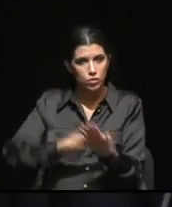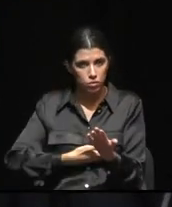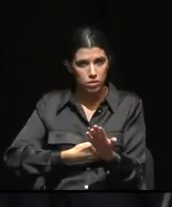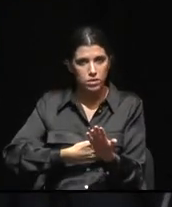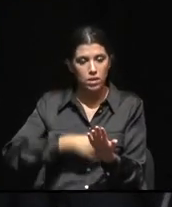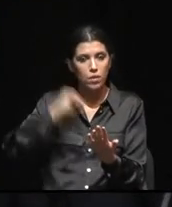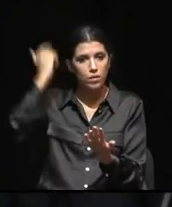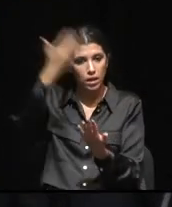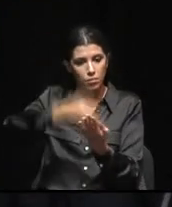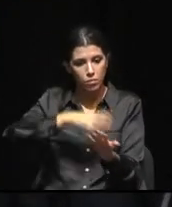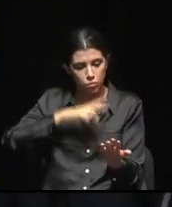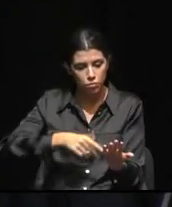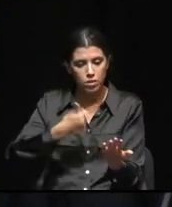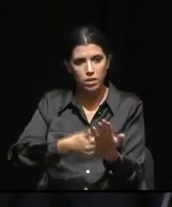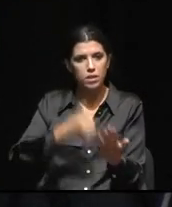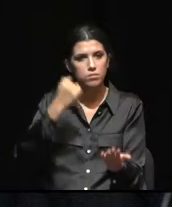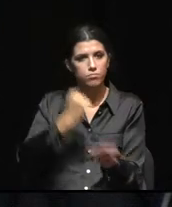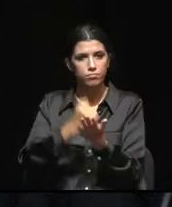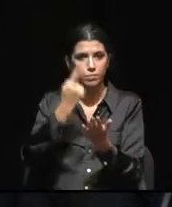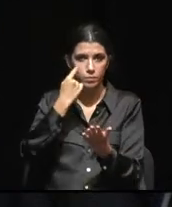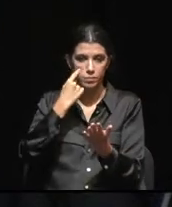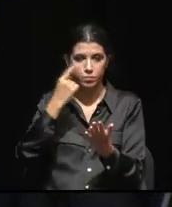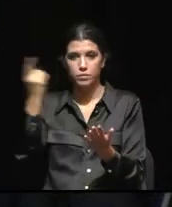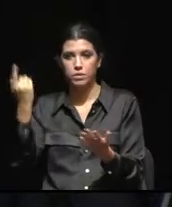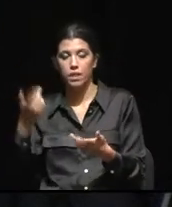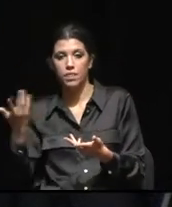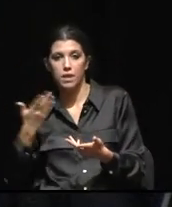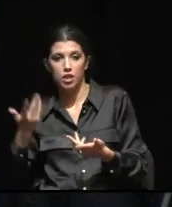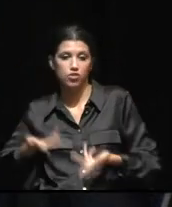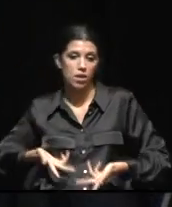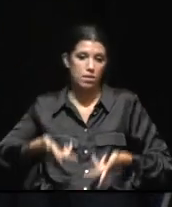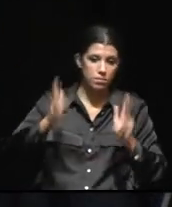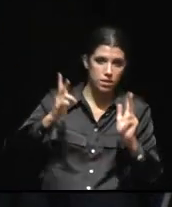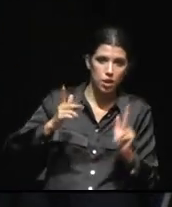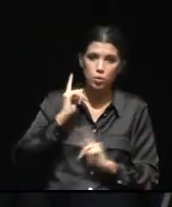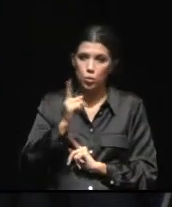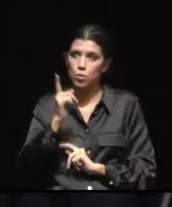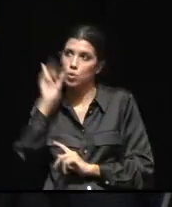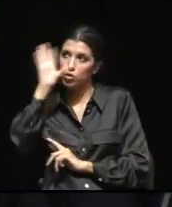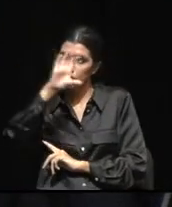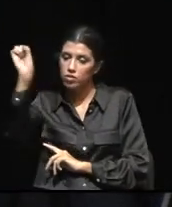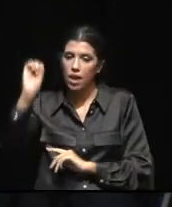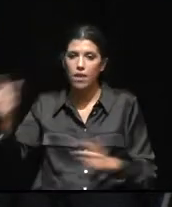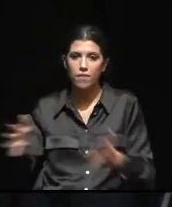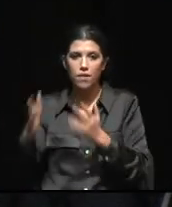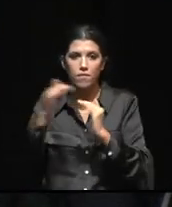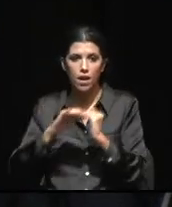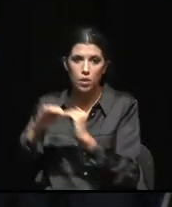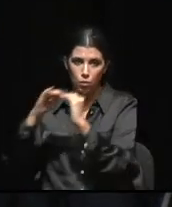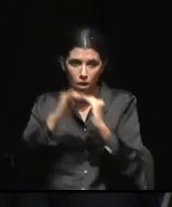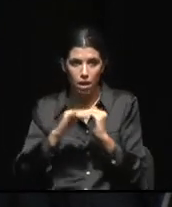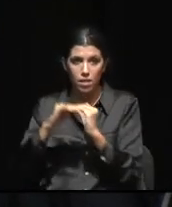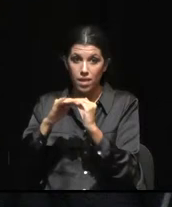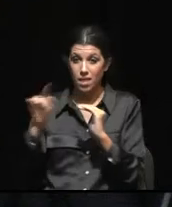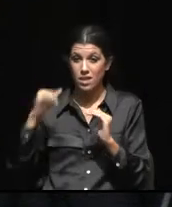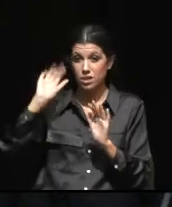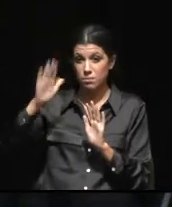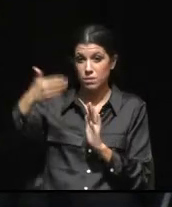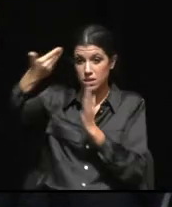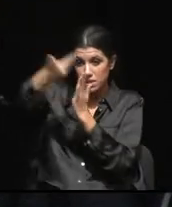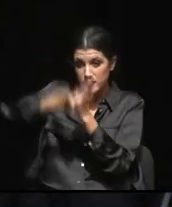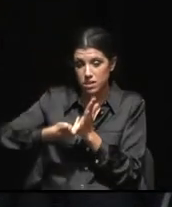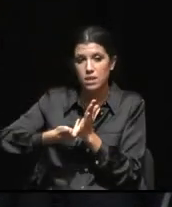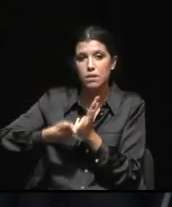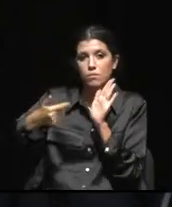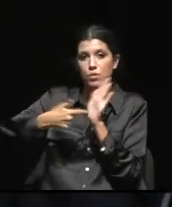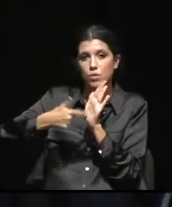República Portuguesa no reconhecimento de direitos e liberdades cabe ao estado promover a igualdade e apesar de Esse princípio estar